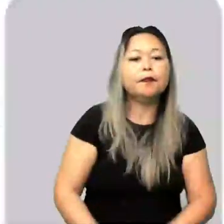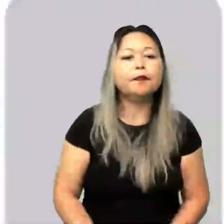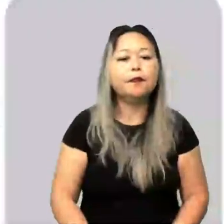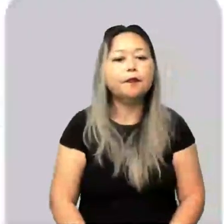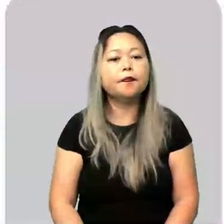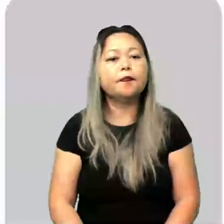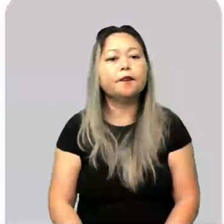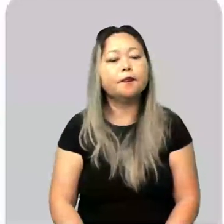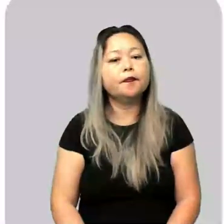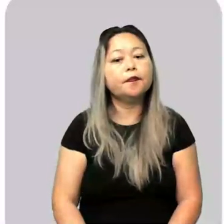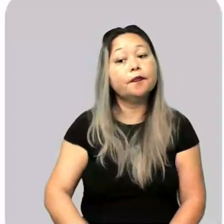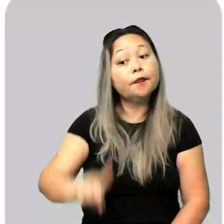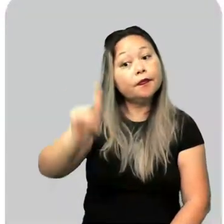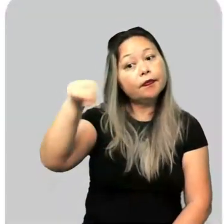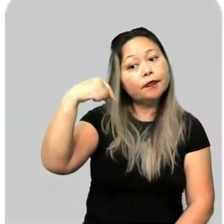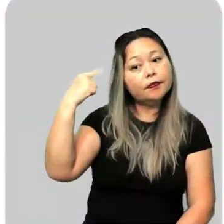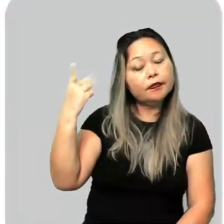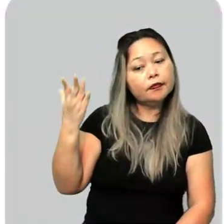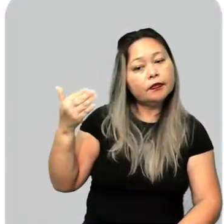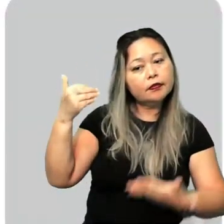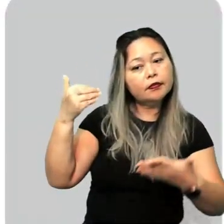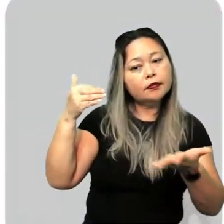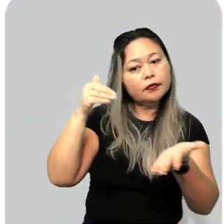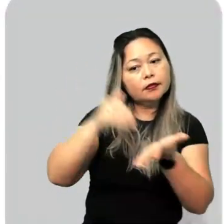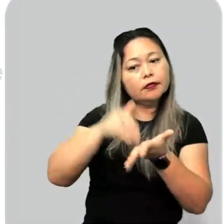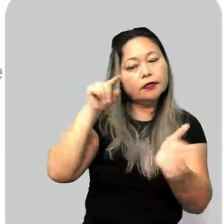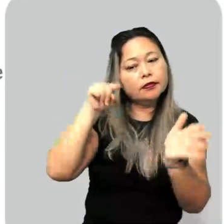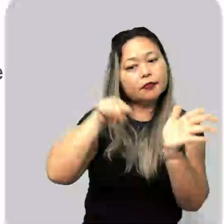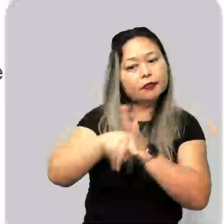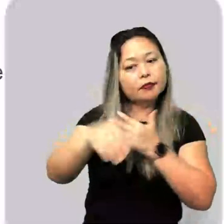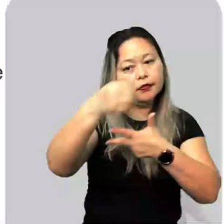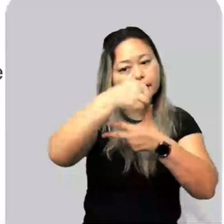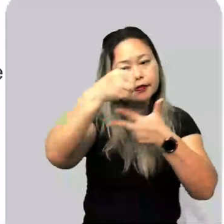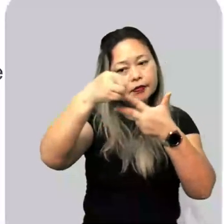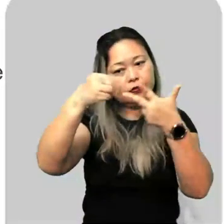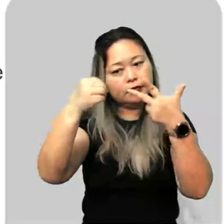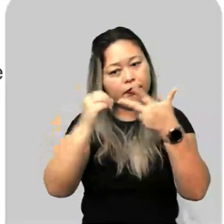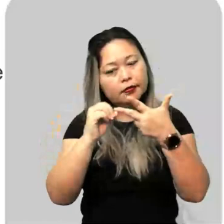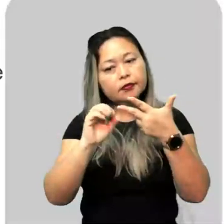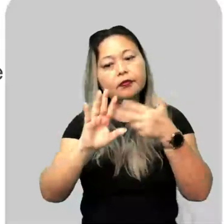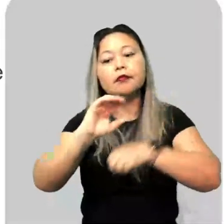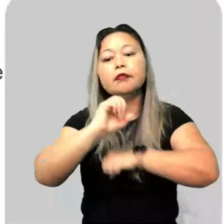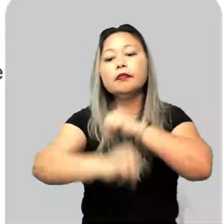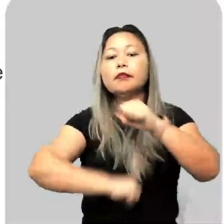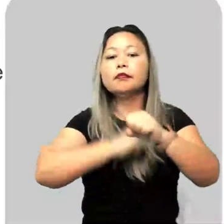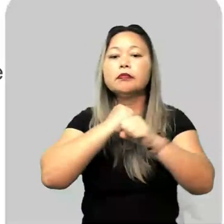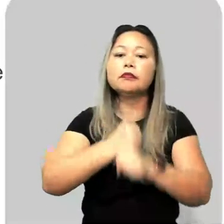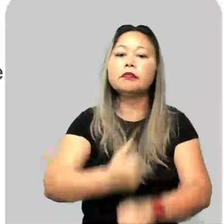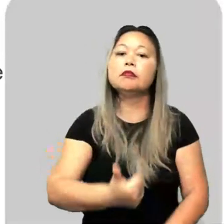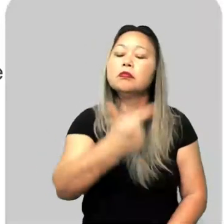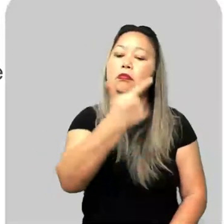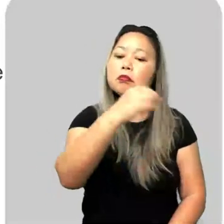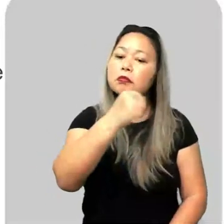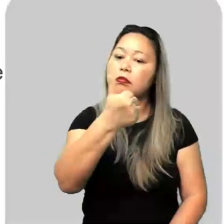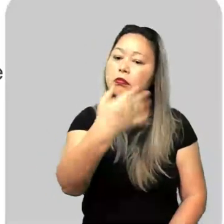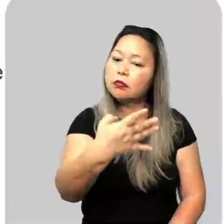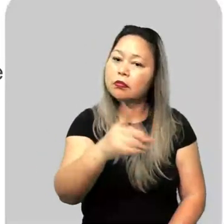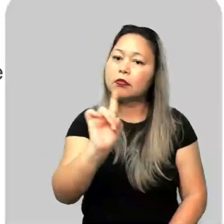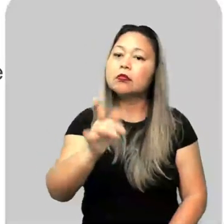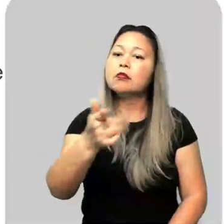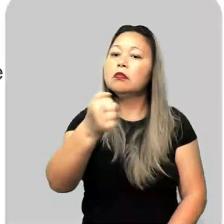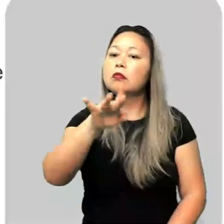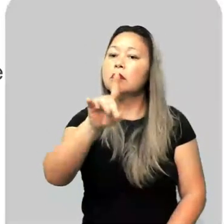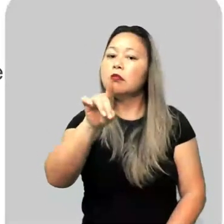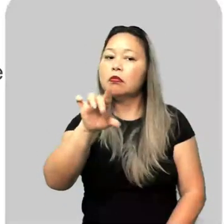então. Para a nossa última questão, uma questãozinha de Enem, 2014 aí. Os